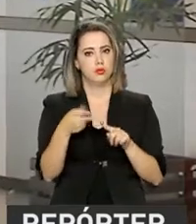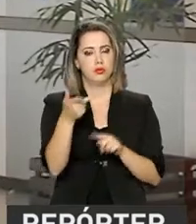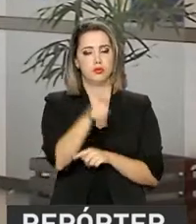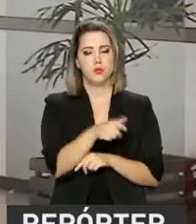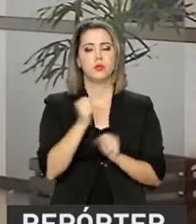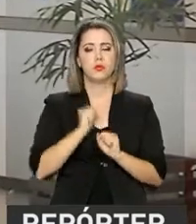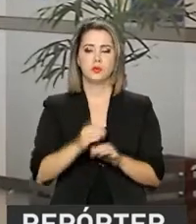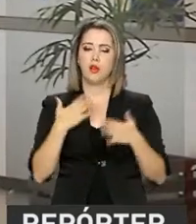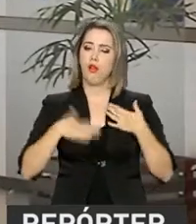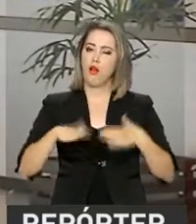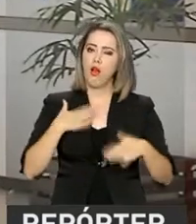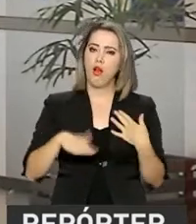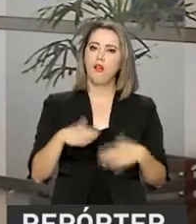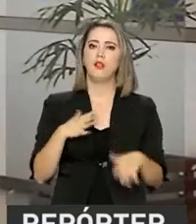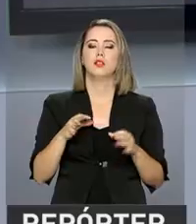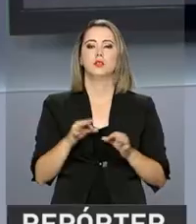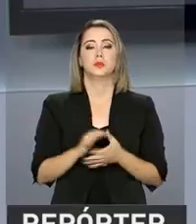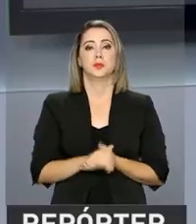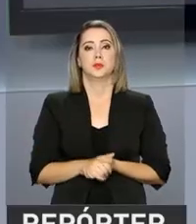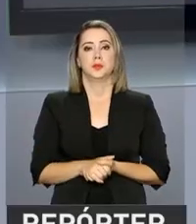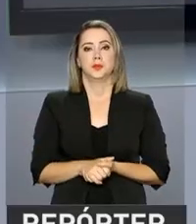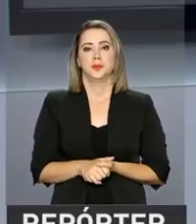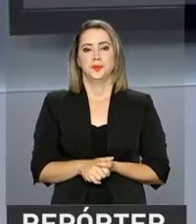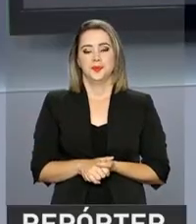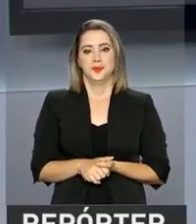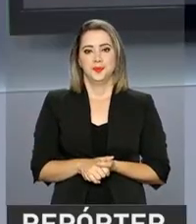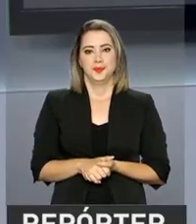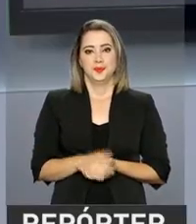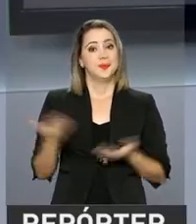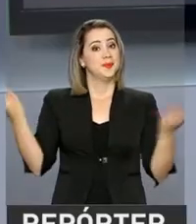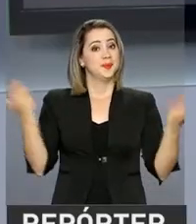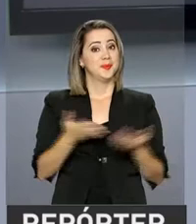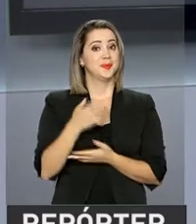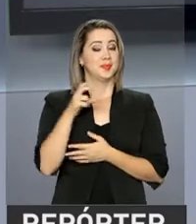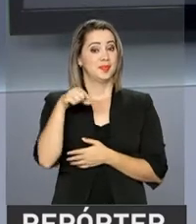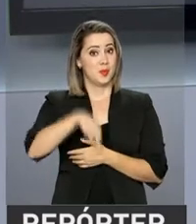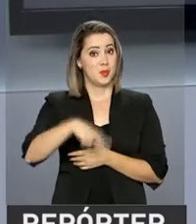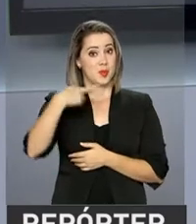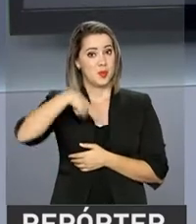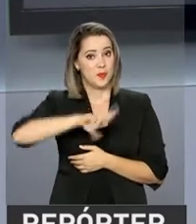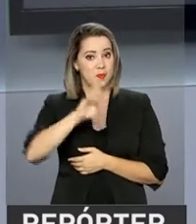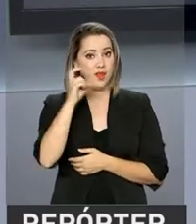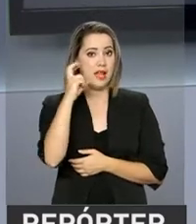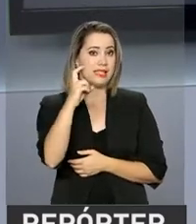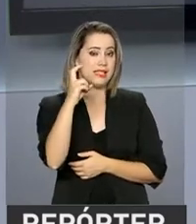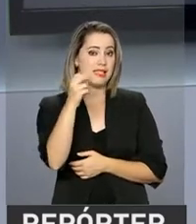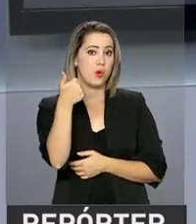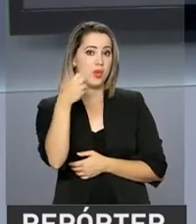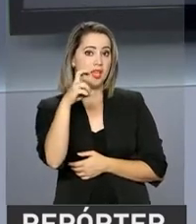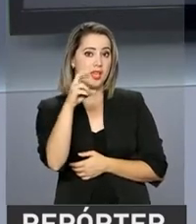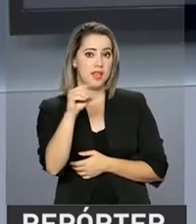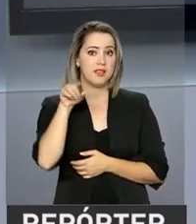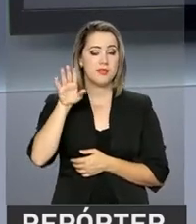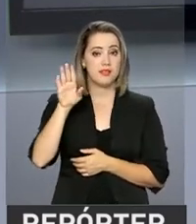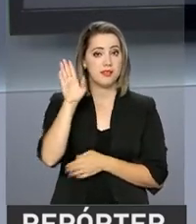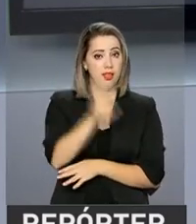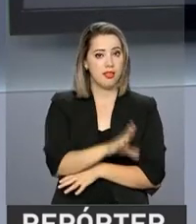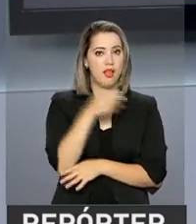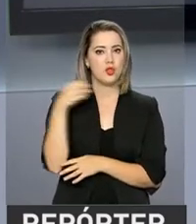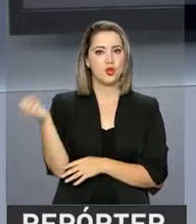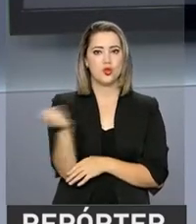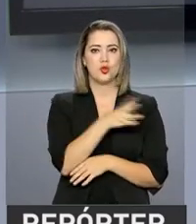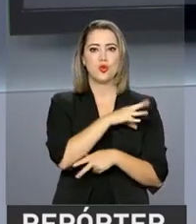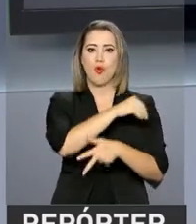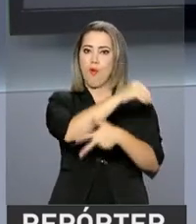sobretudo para o segundo dia de estreia hoje aqui na nbr a 5 e 15 da tarde a nova temporada